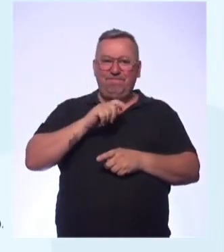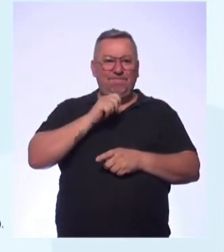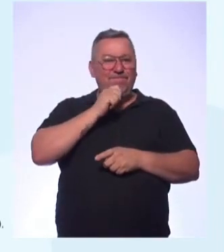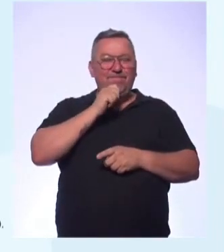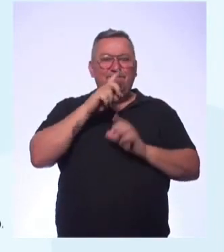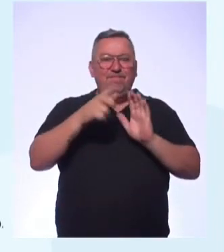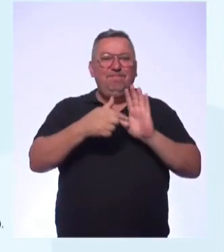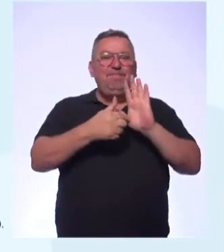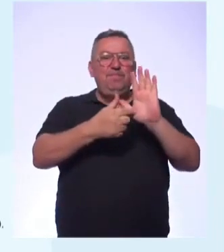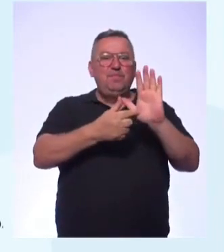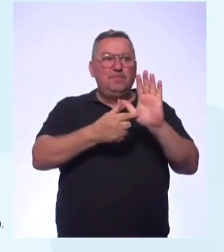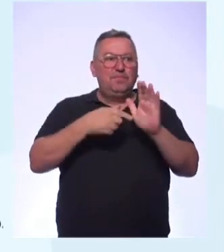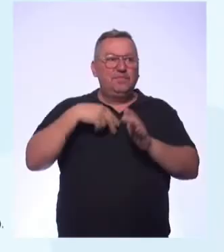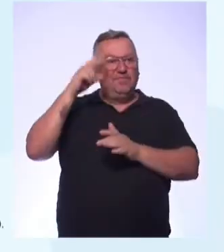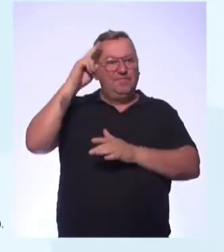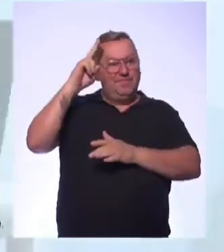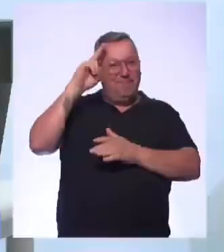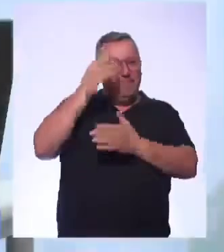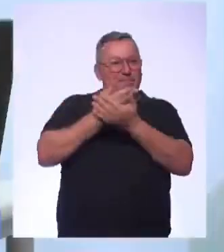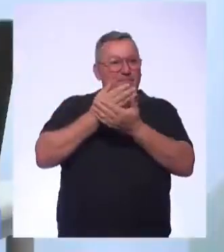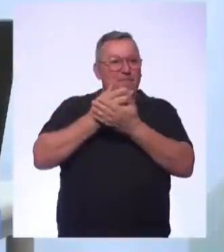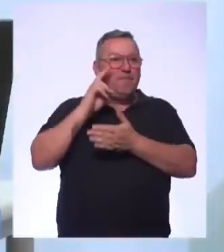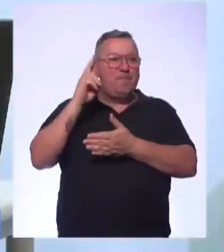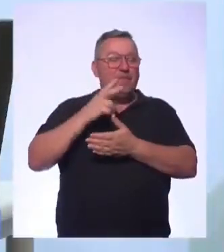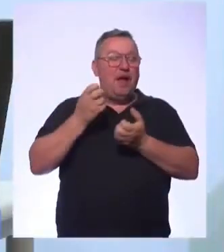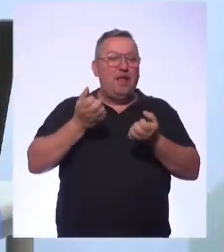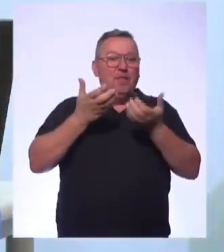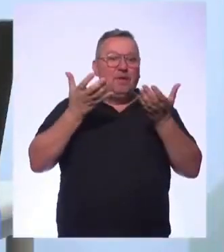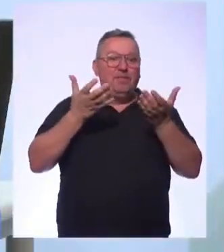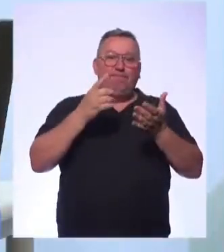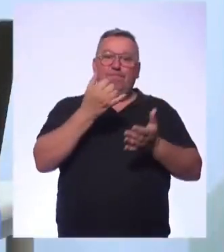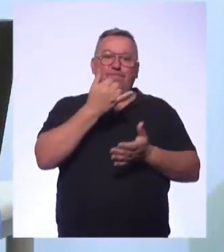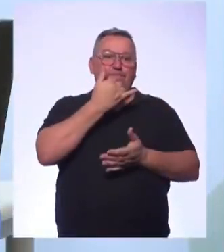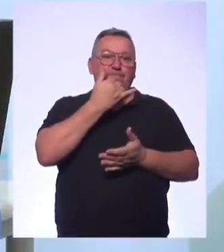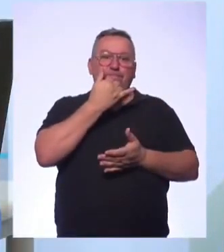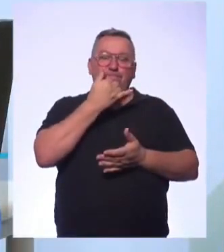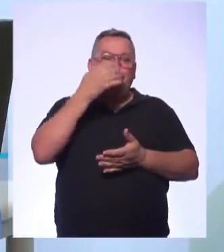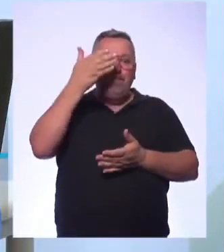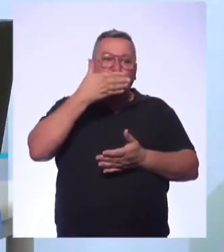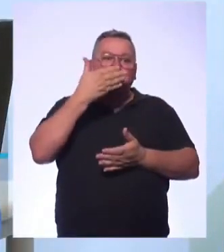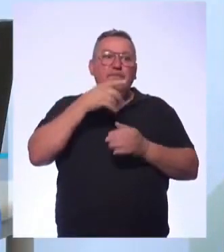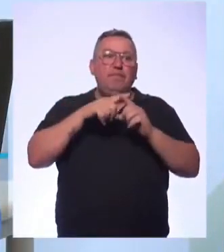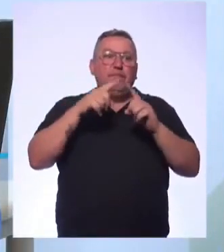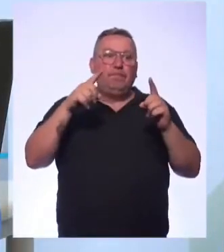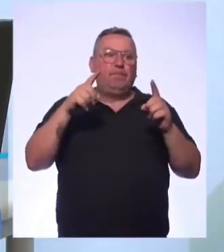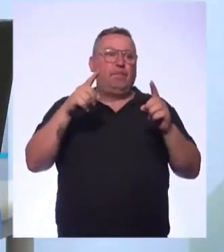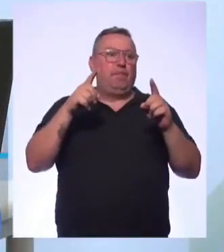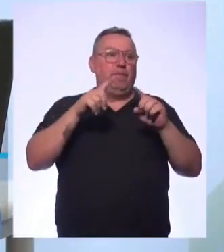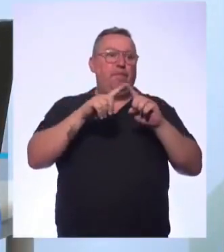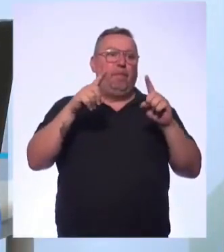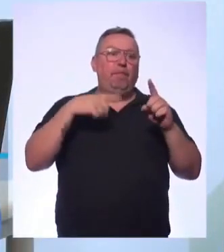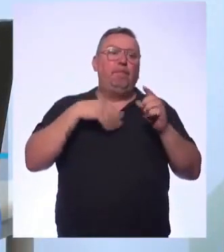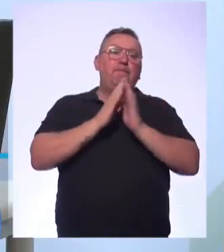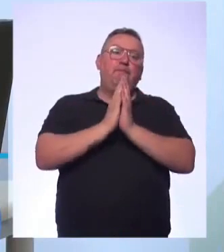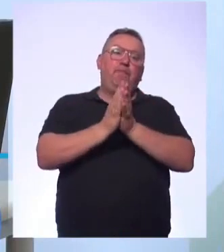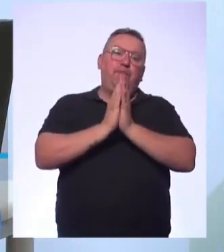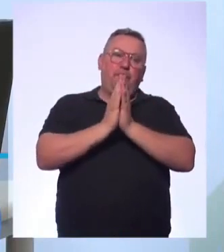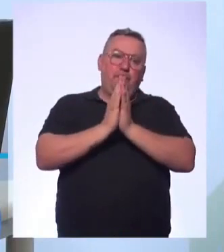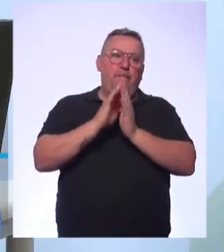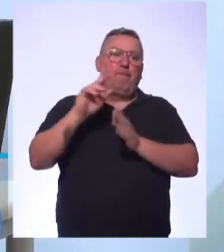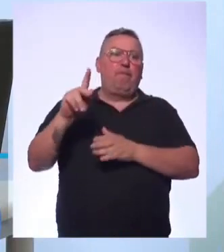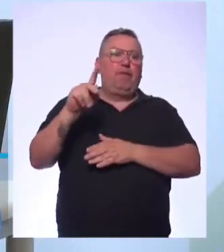assim, lembra até que eu tinha comentado, a aula que vem a gente vai ver uma animação? Infelizmente, a gente não vai ver uma animação. Mas, assim, eu deixo o meu apelo aqui,